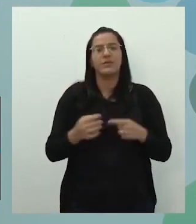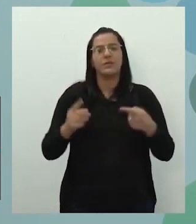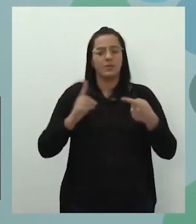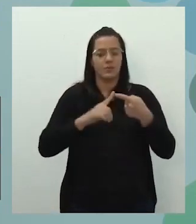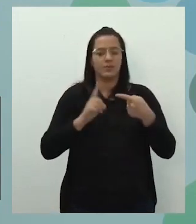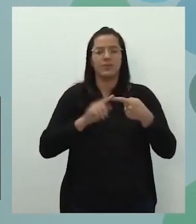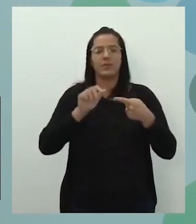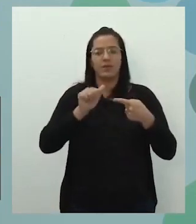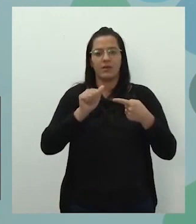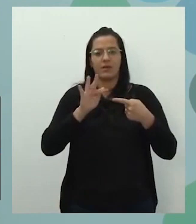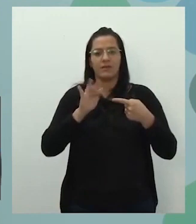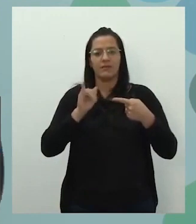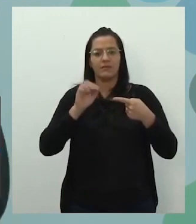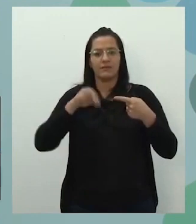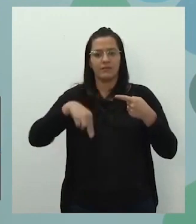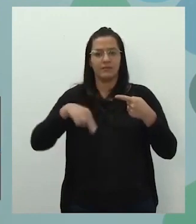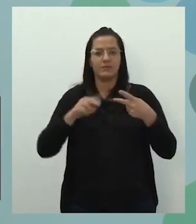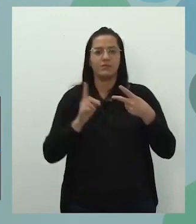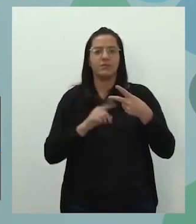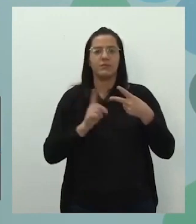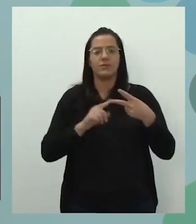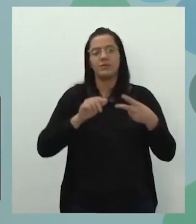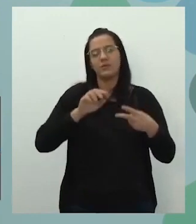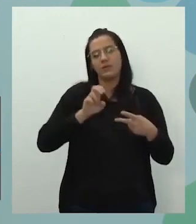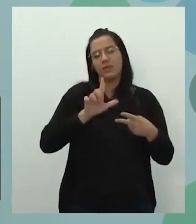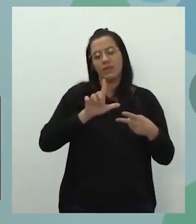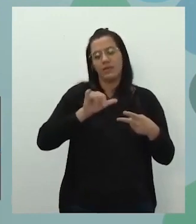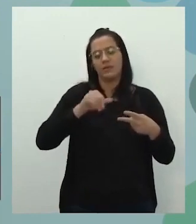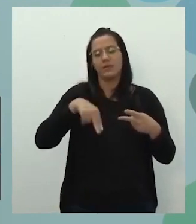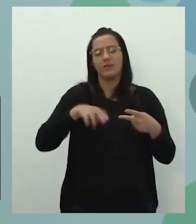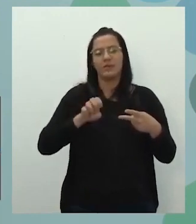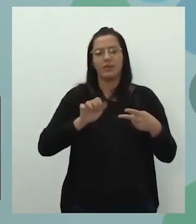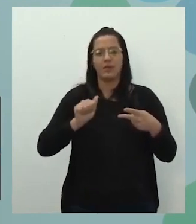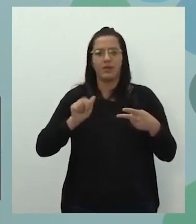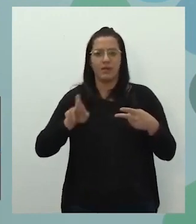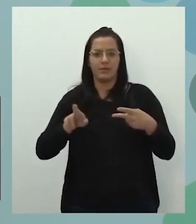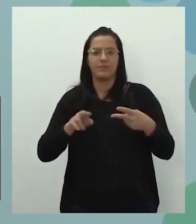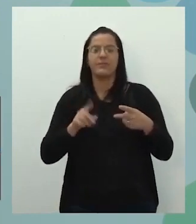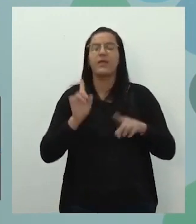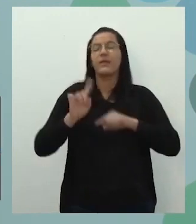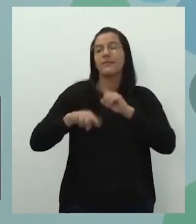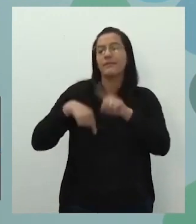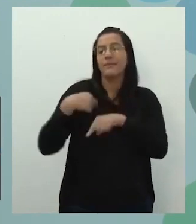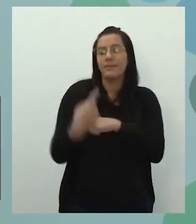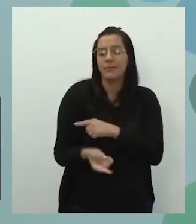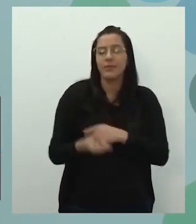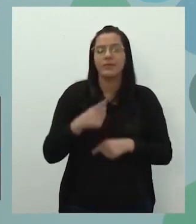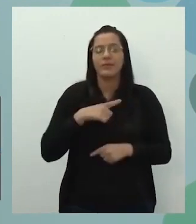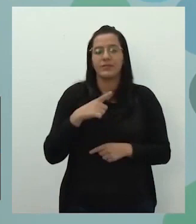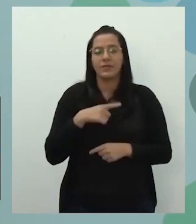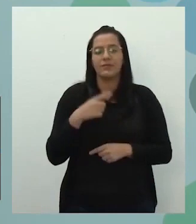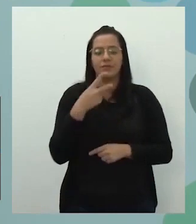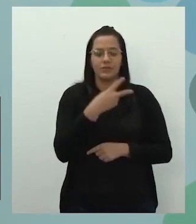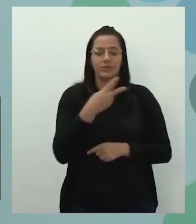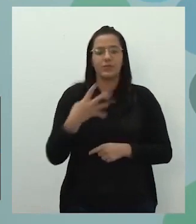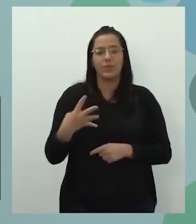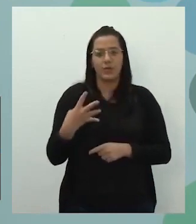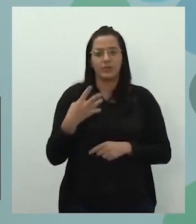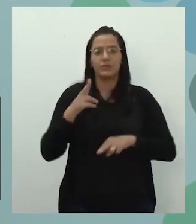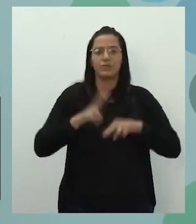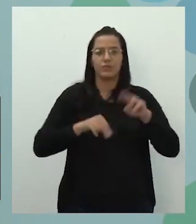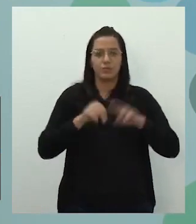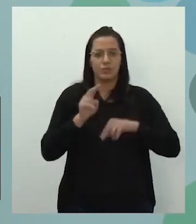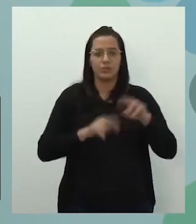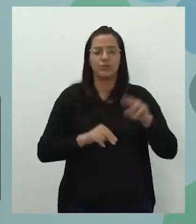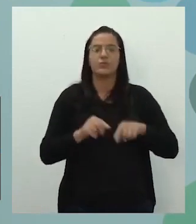e as funções lineares. Depois, uma próxima aula foi no dia 24 de junho, que também chamava Funções do Primeiro